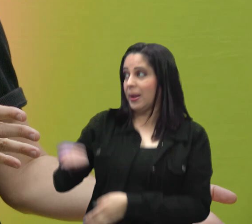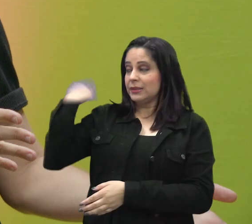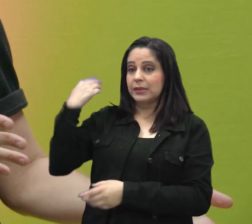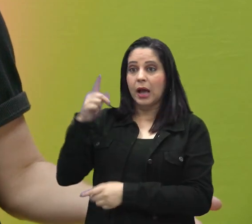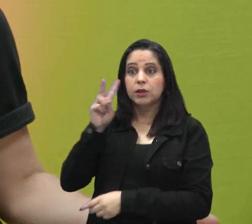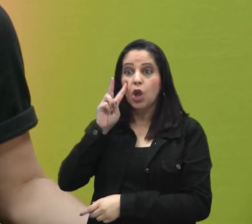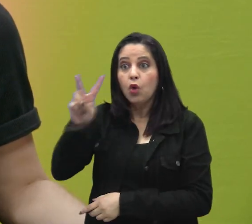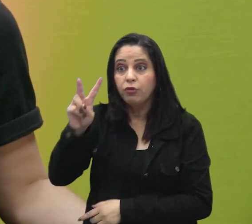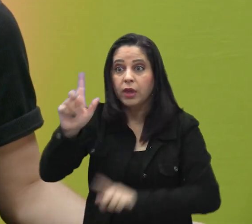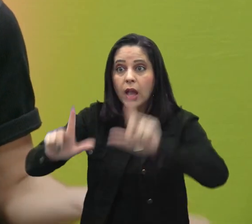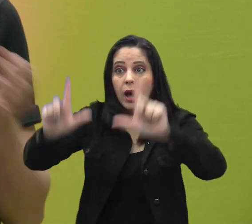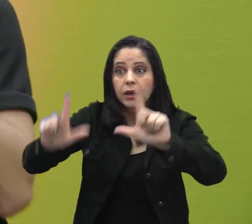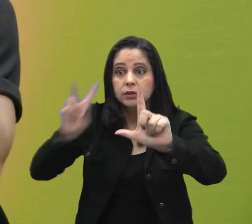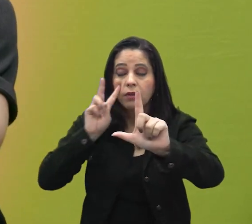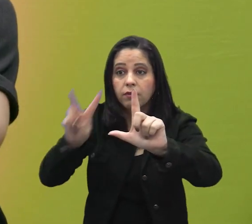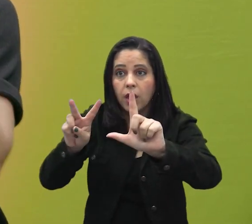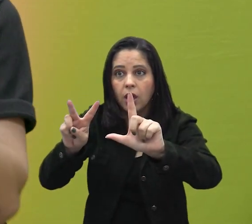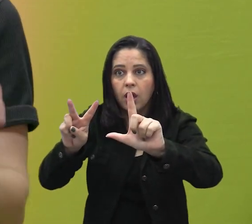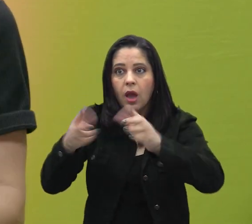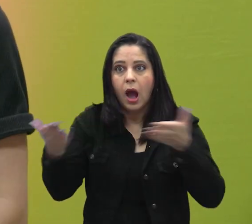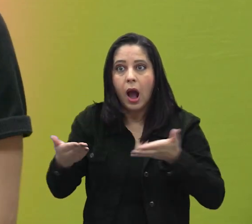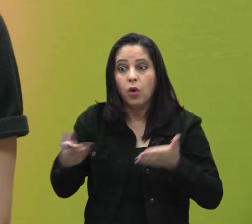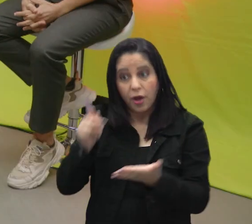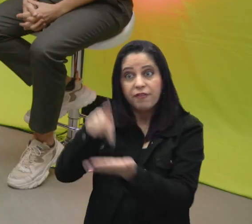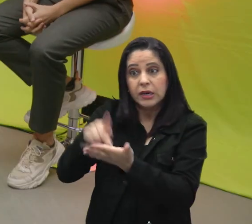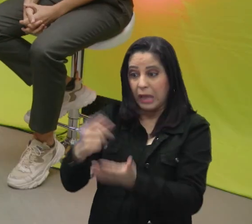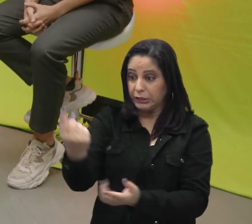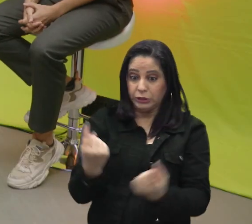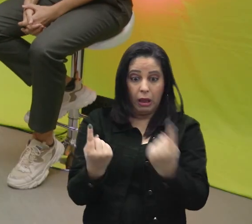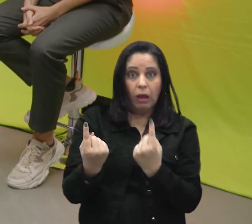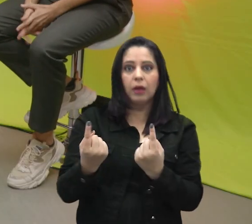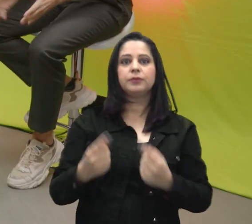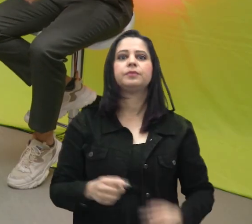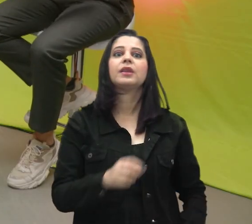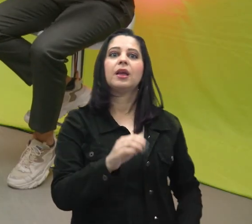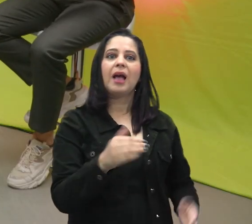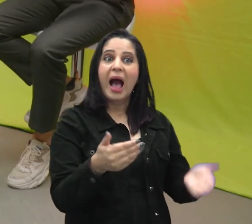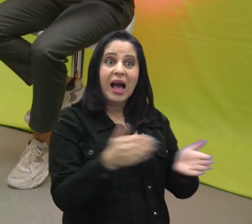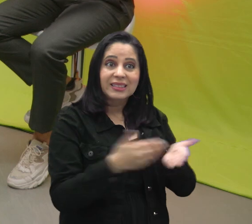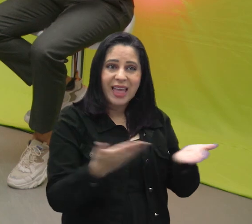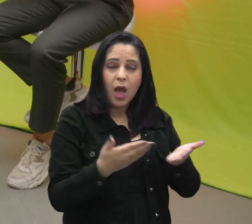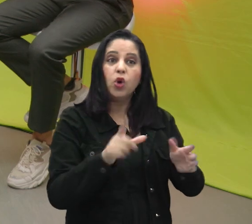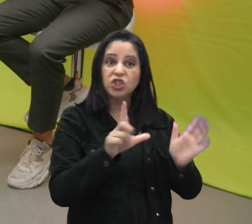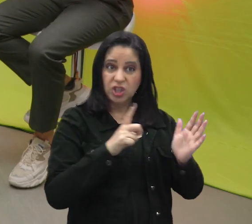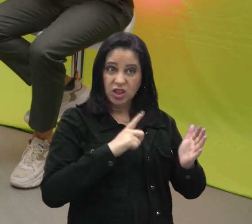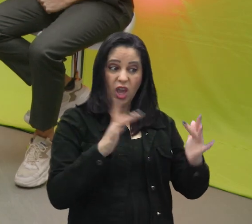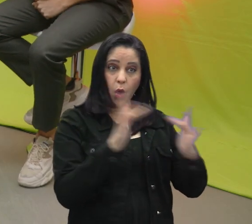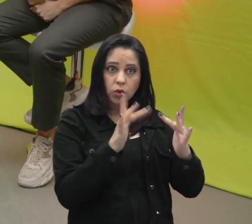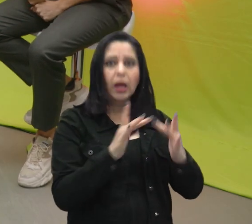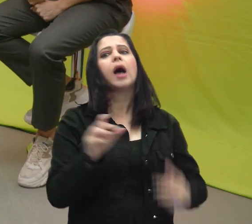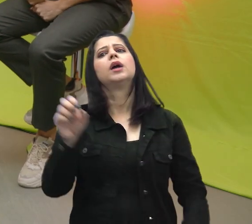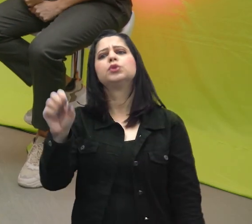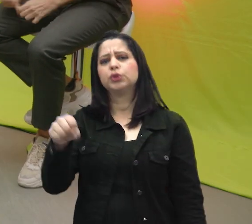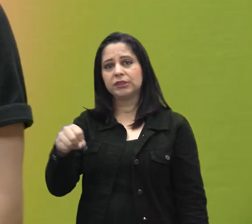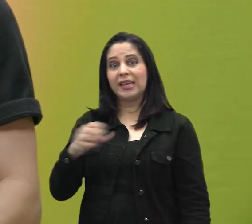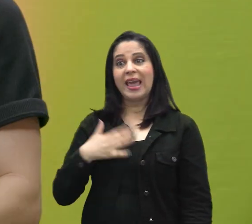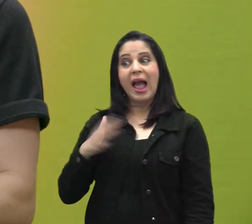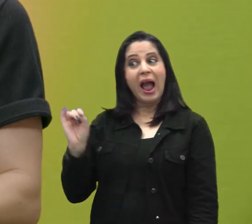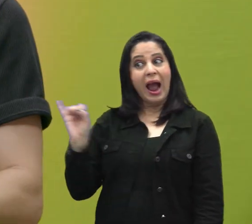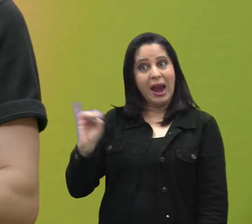30 anos atrás, na tua frente. Eles nossa, meu Deus, que E loucura. até hoje você tem amizade com Todos. eles? Grace, Paulinha. A Grace é irmã do